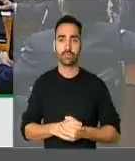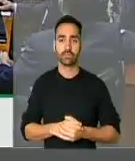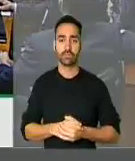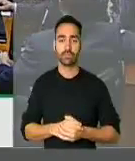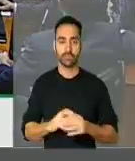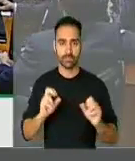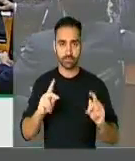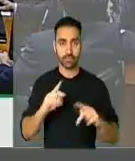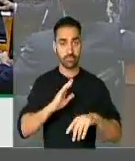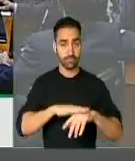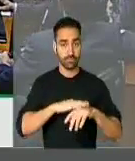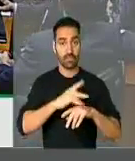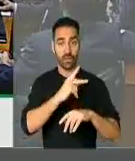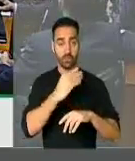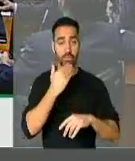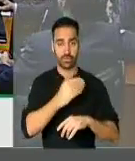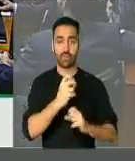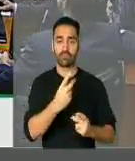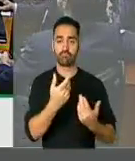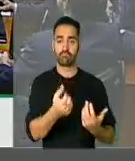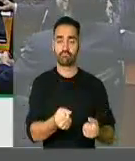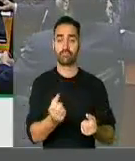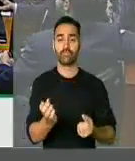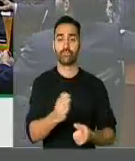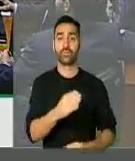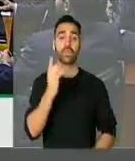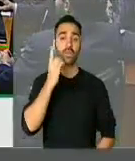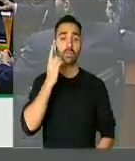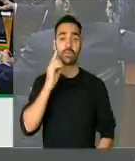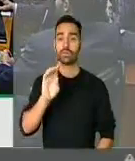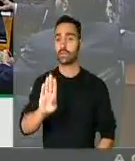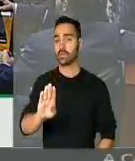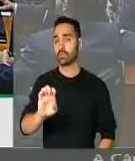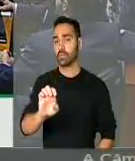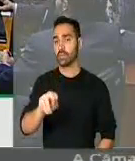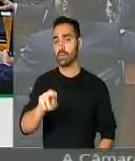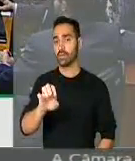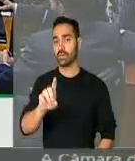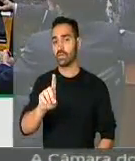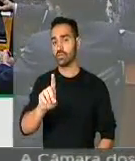Pedido de Vossa Excelência será atendido. Deputada Benedita da Silva.